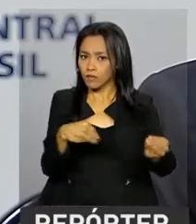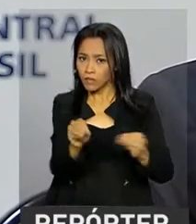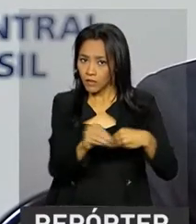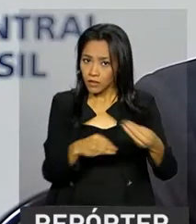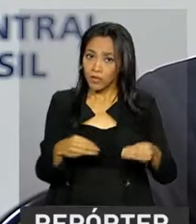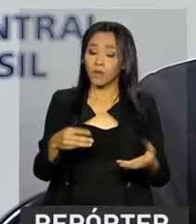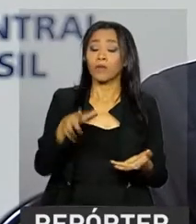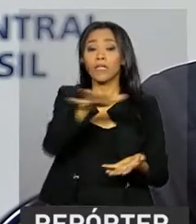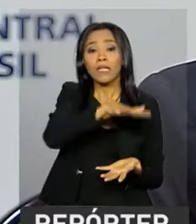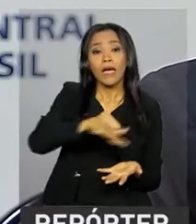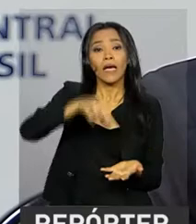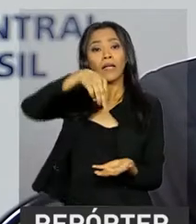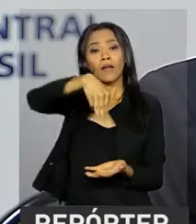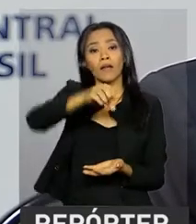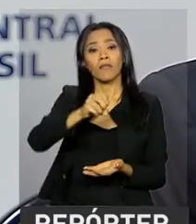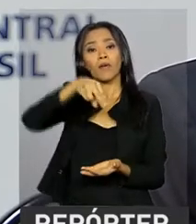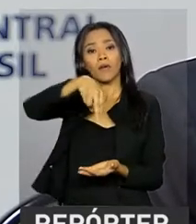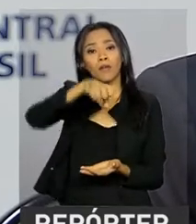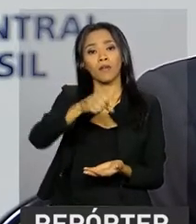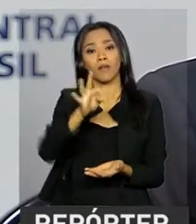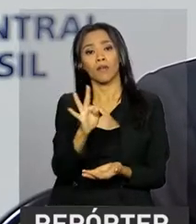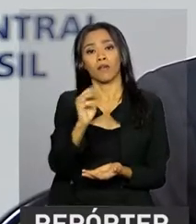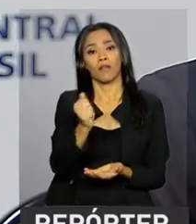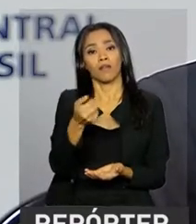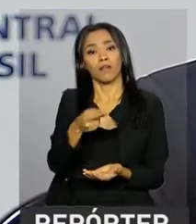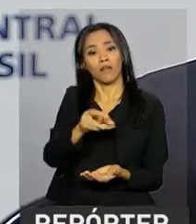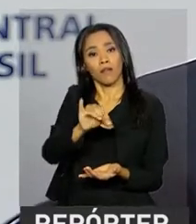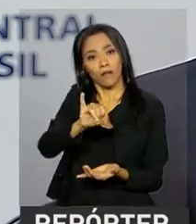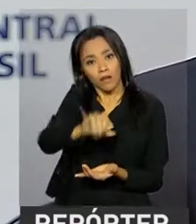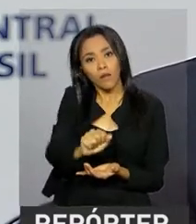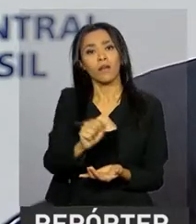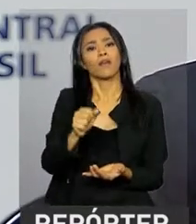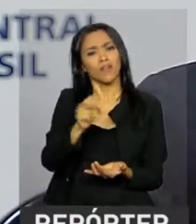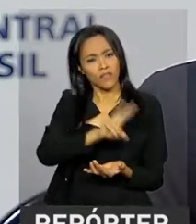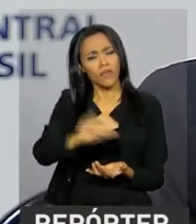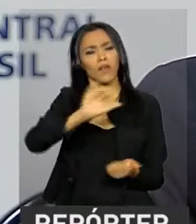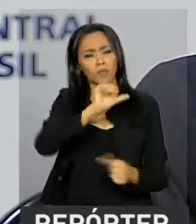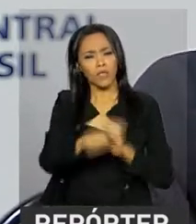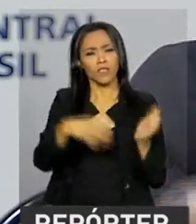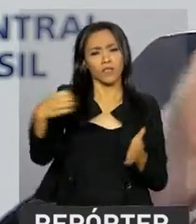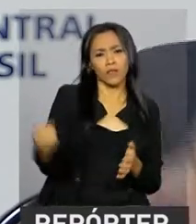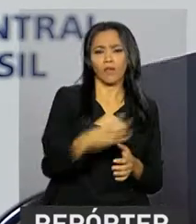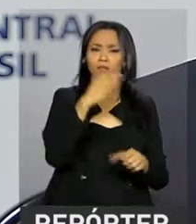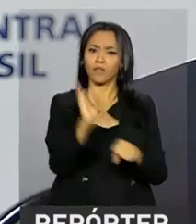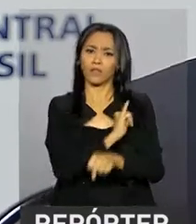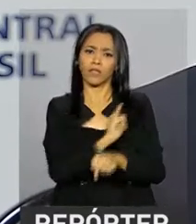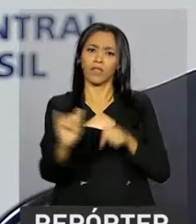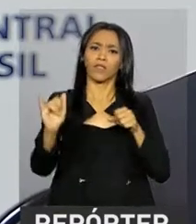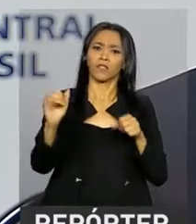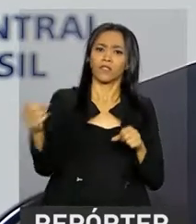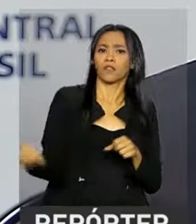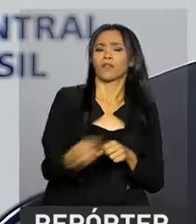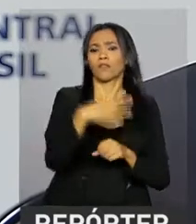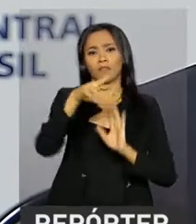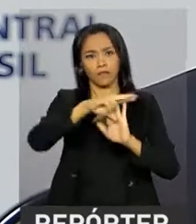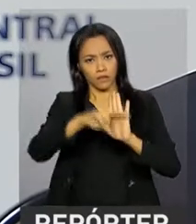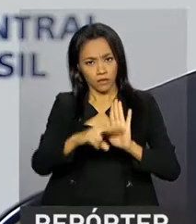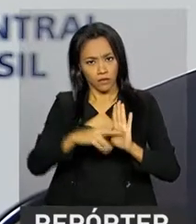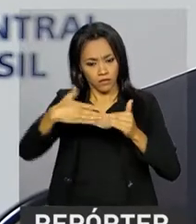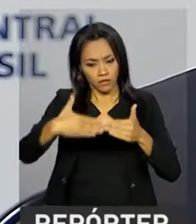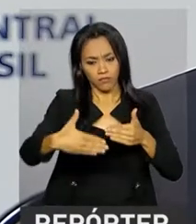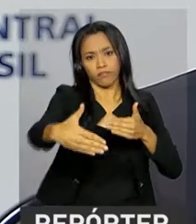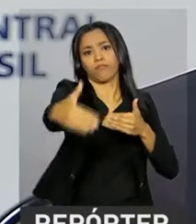metodologia atual vai mudar para uma nova sistemática e essa sistemática vai tornar